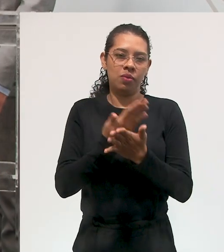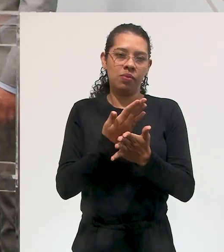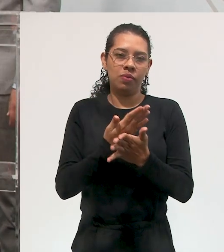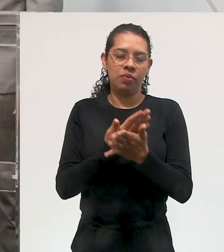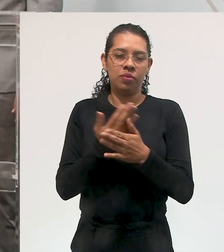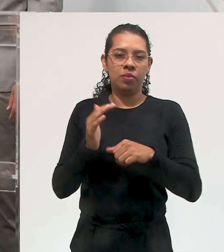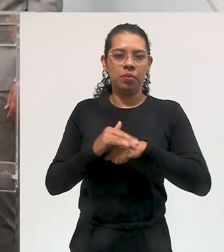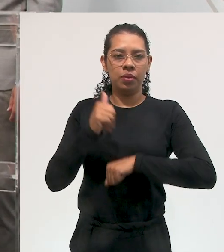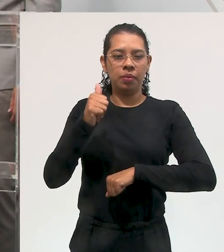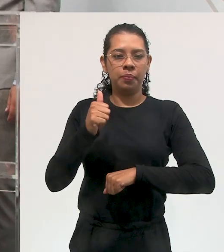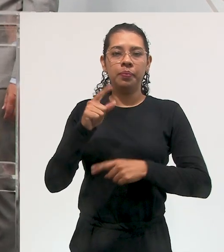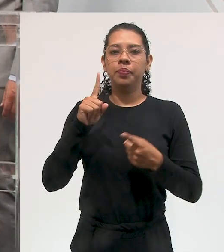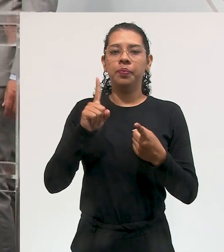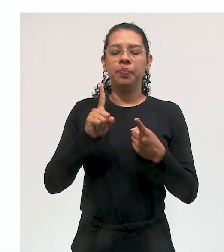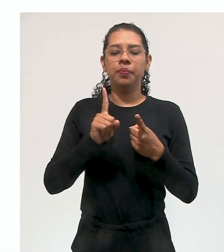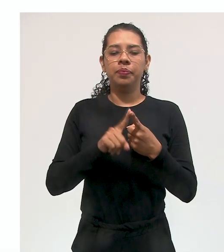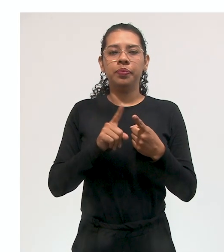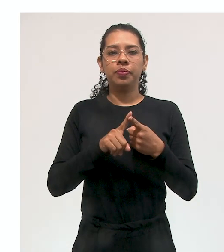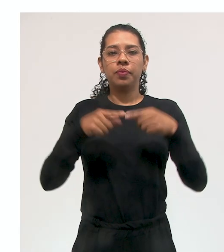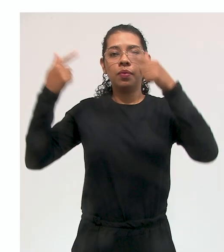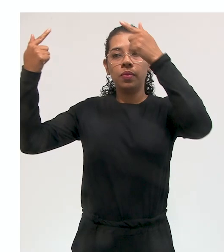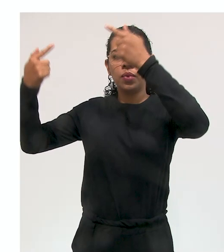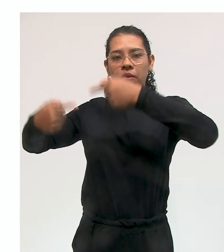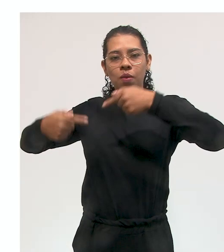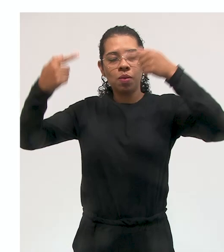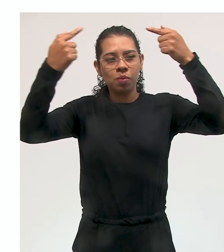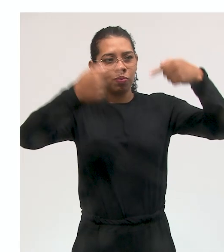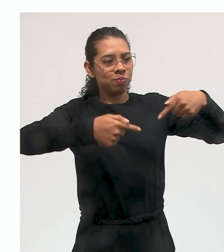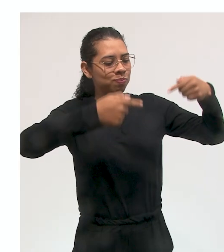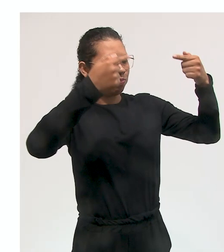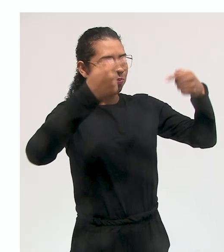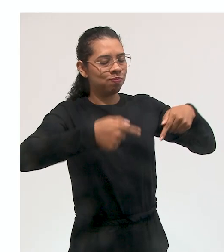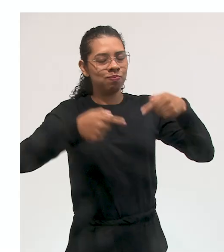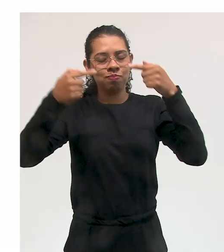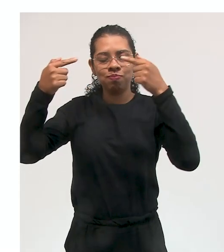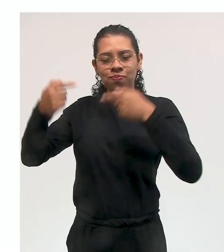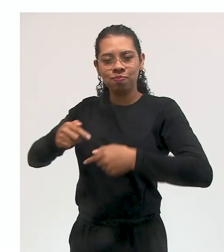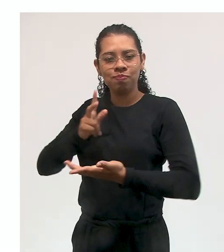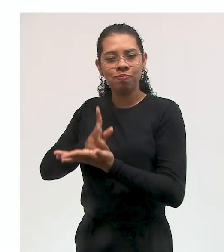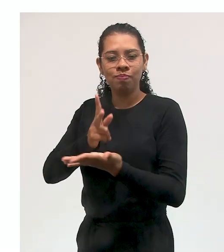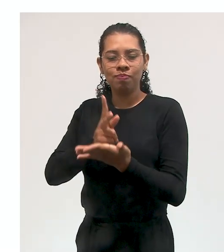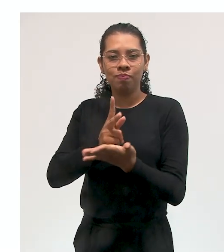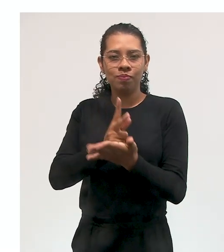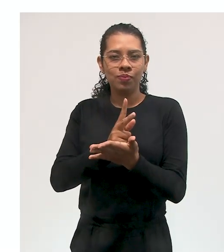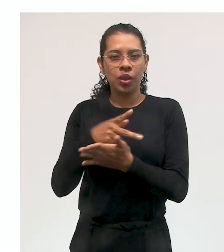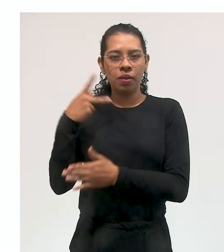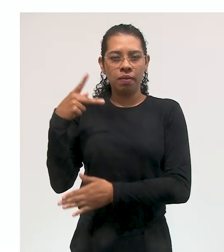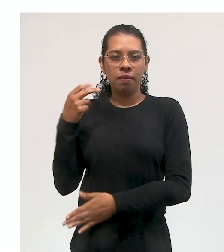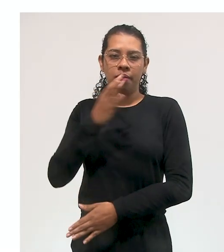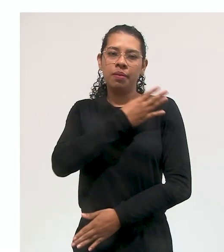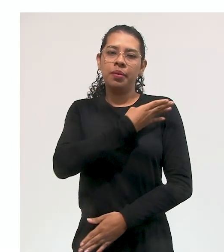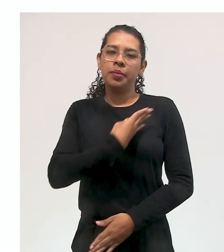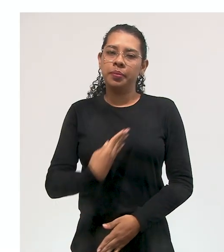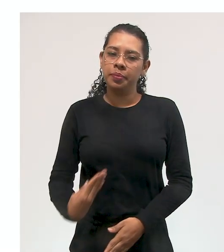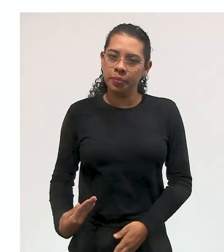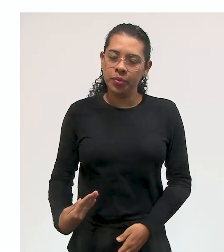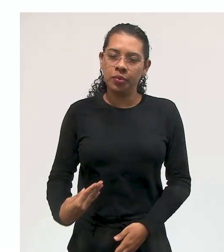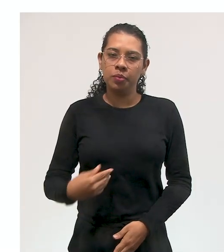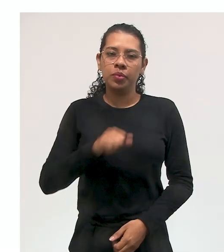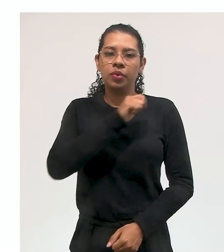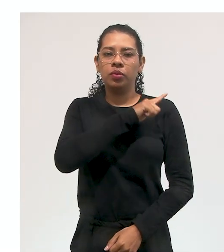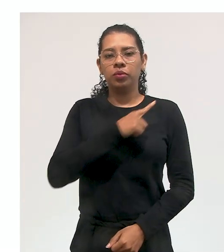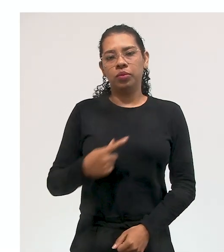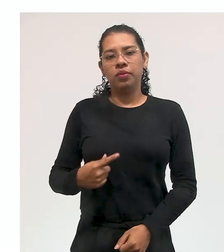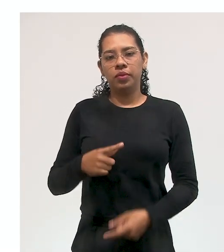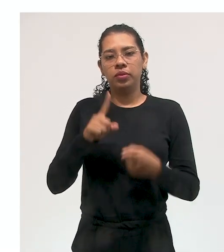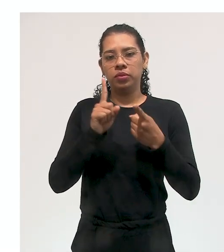mais a qualidade da aula ser importante. Outra coisa, pessoal, o desafio da descontinuidade da política pública dos governos.